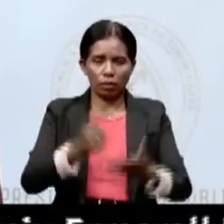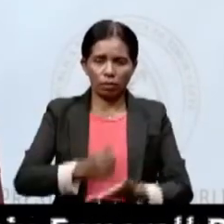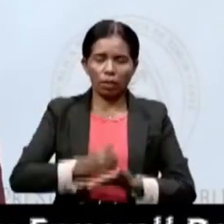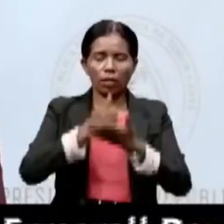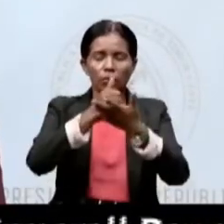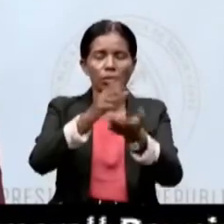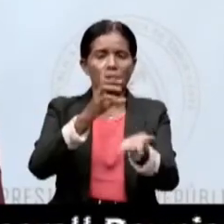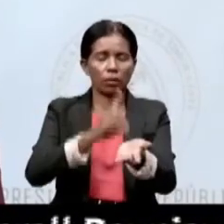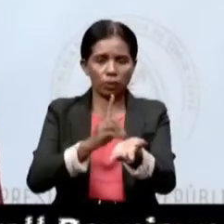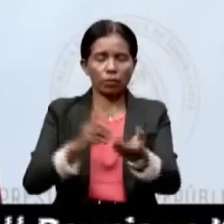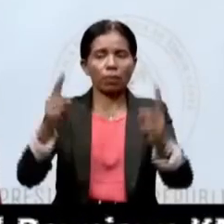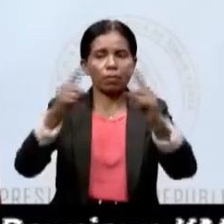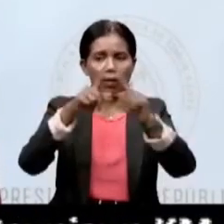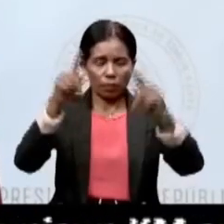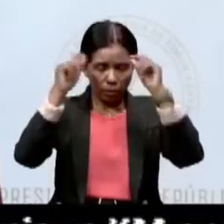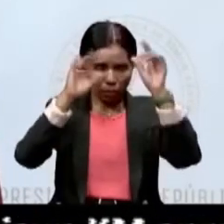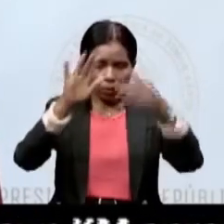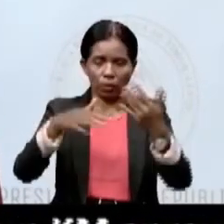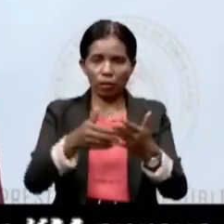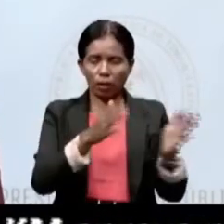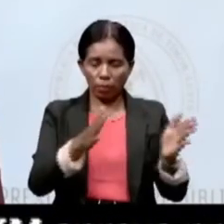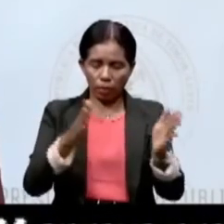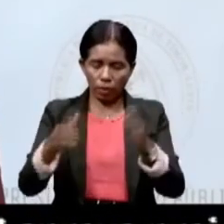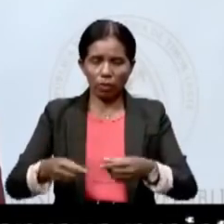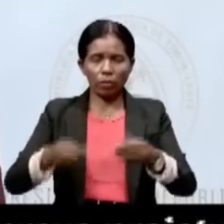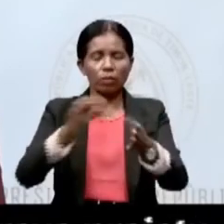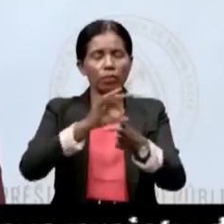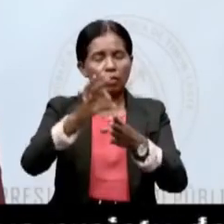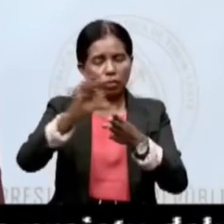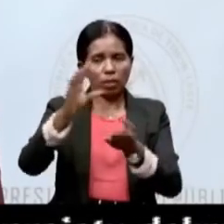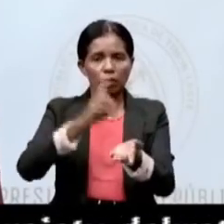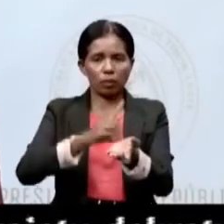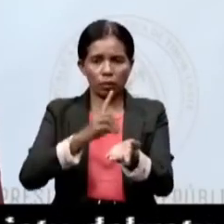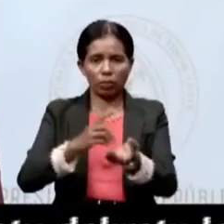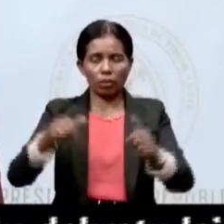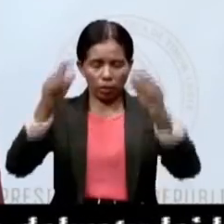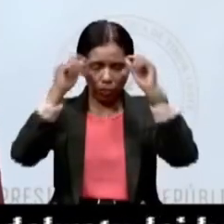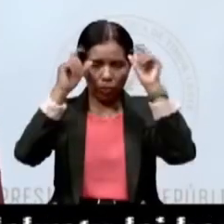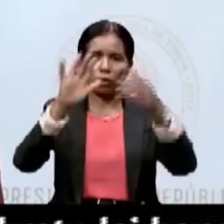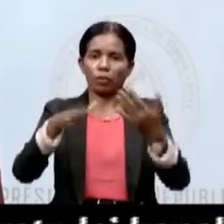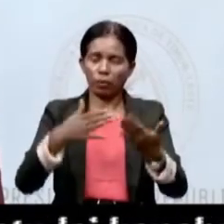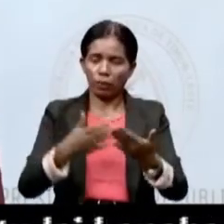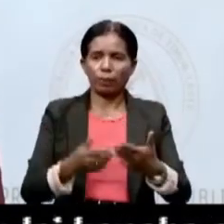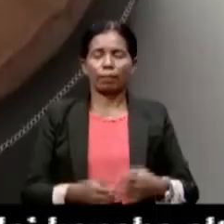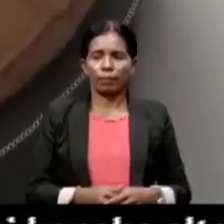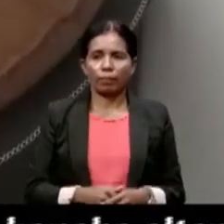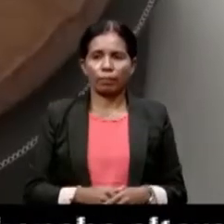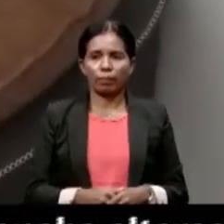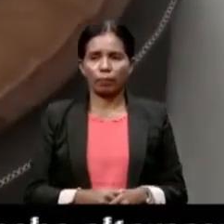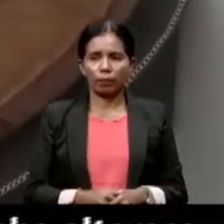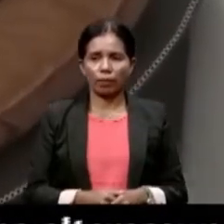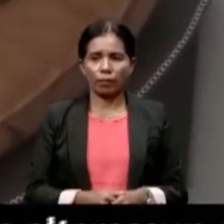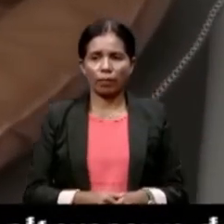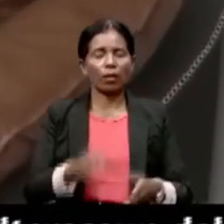assistência médica para Timor-Oansira, no mos preparação onde foi formação para médico Timor-Oansira. A los médicos de Timor. Além